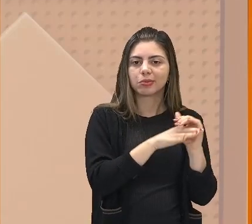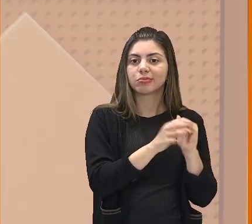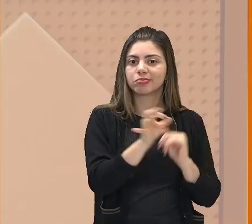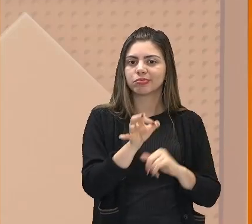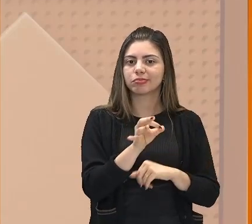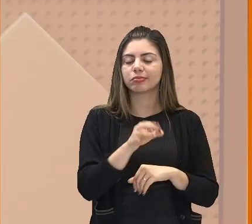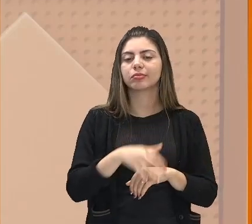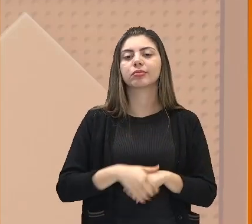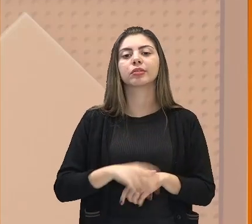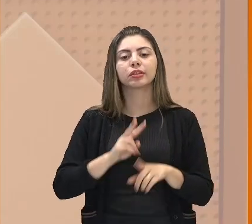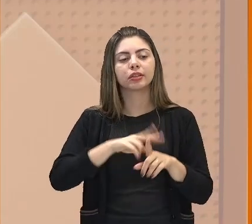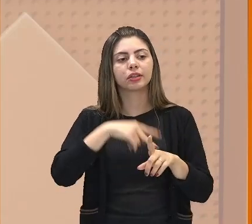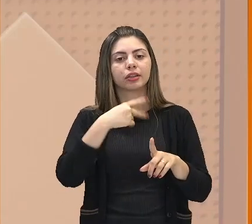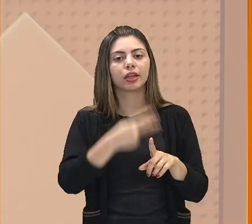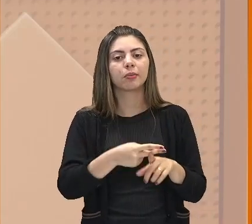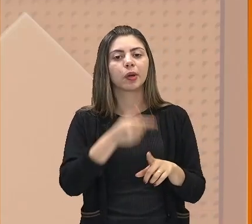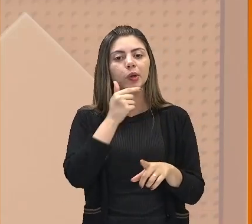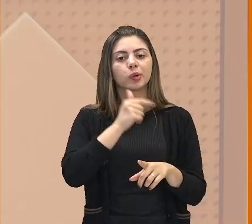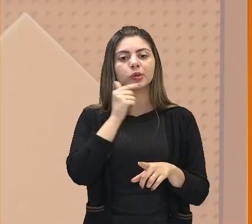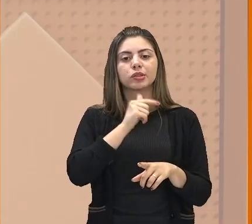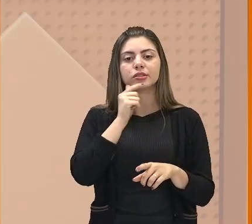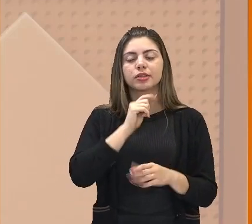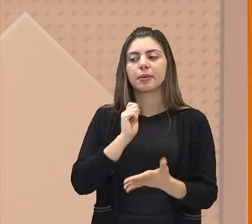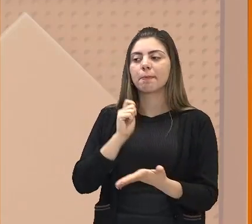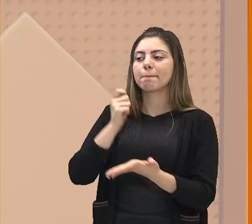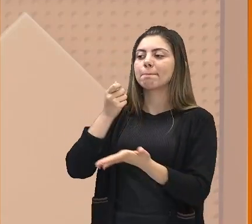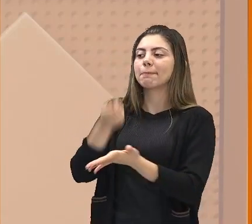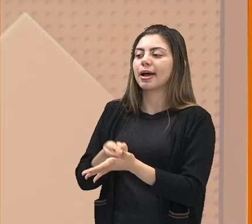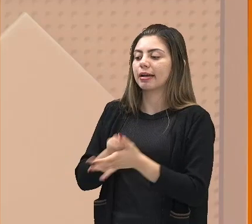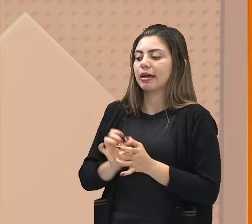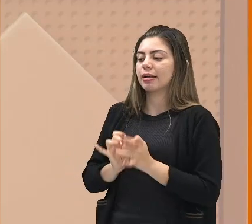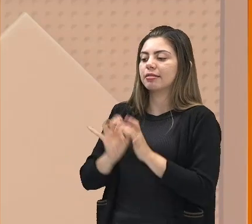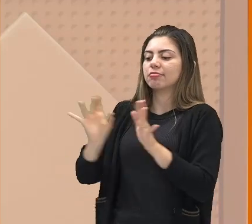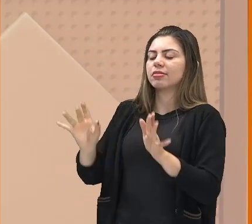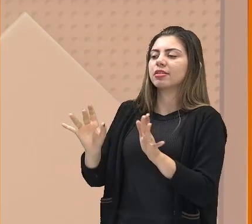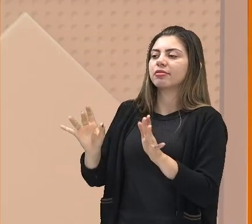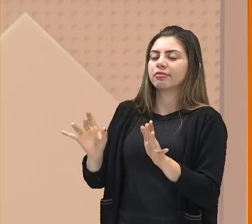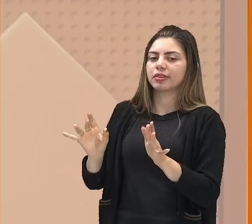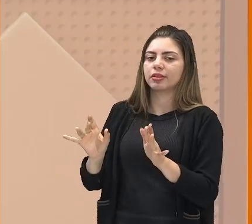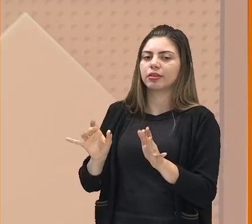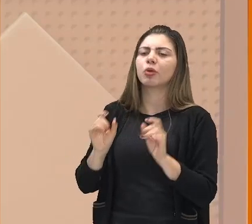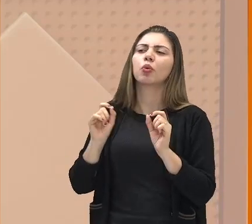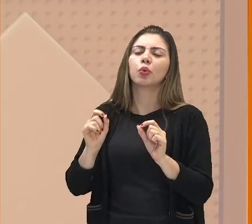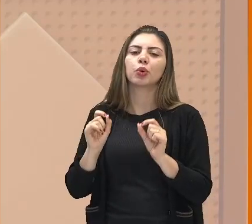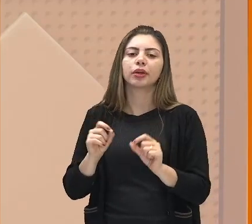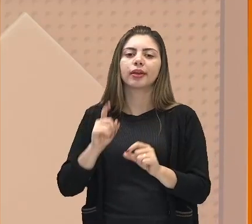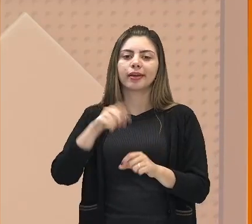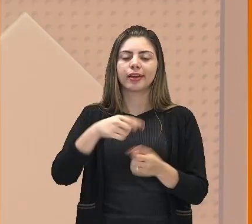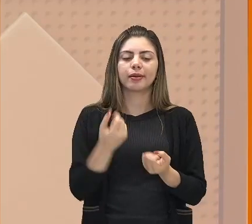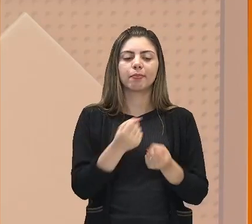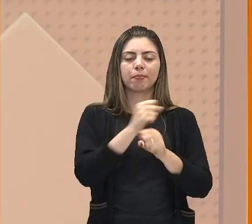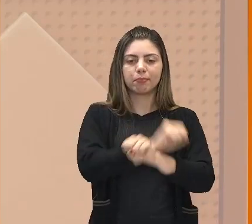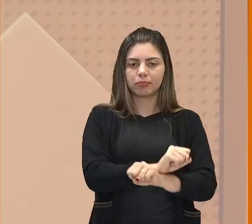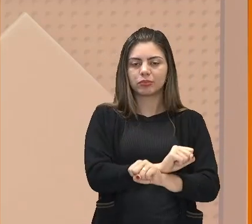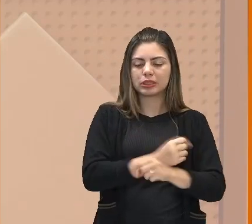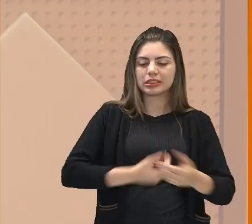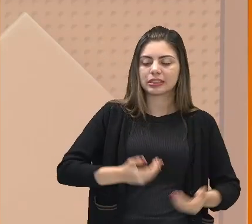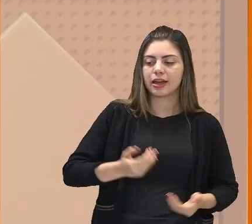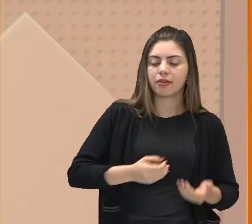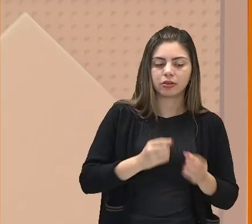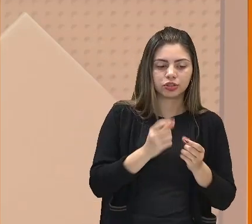monetário e conseguir comprar a sua alforria. Professora, mas o que é alforria? É justamente a liberdade,